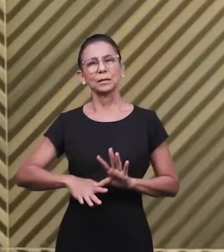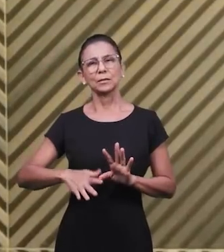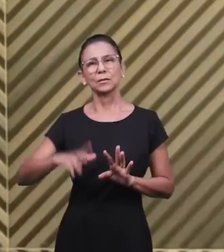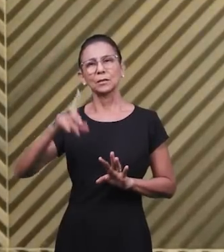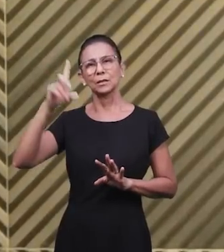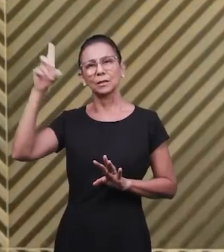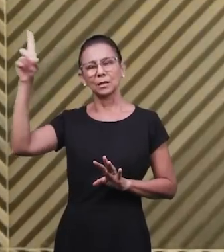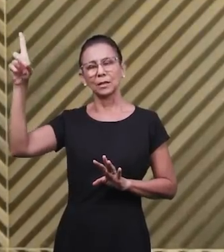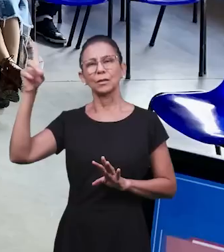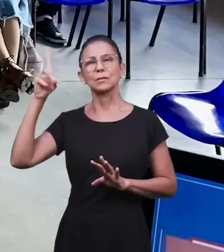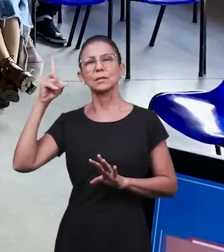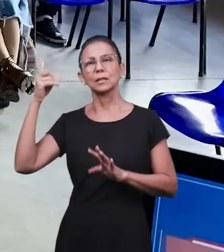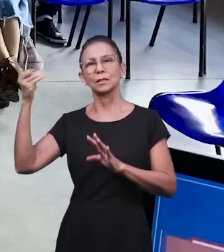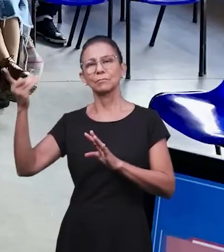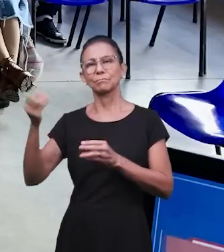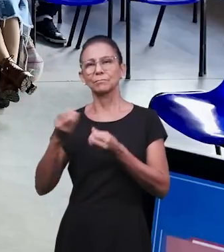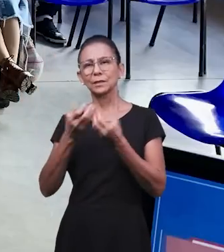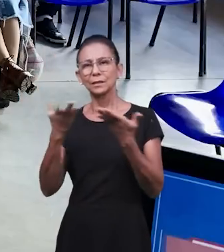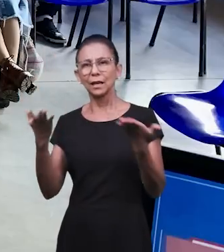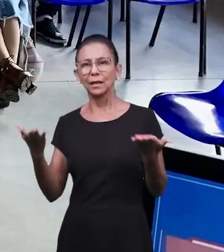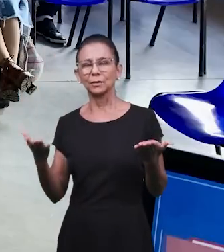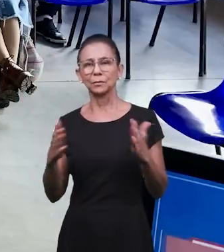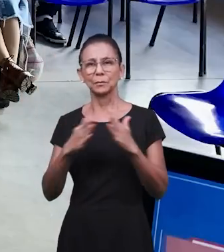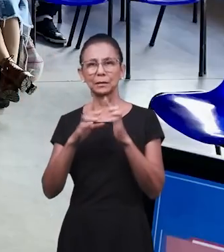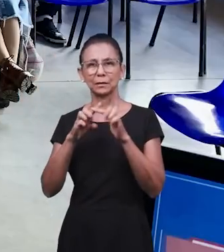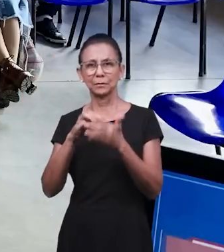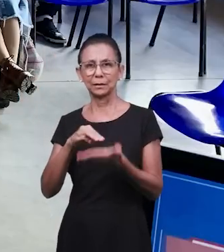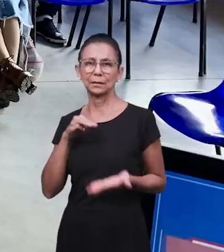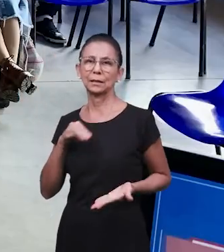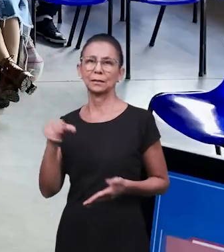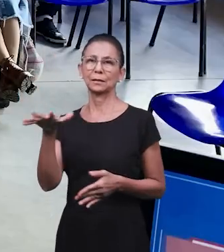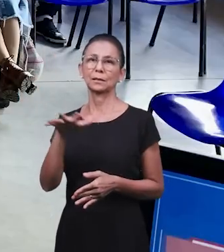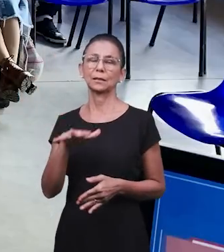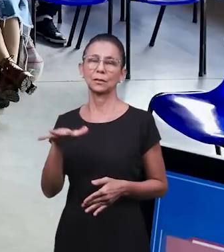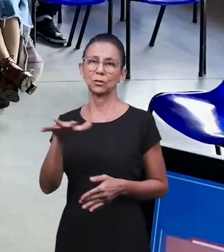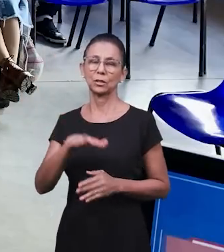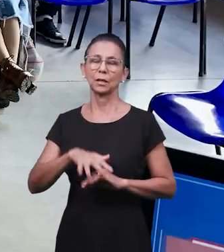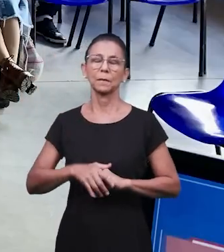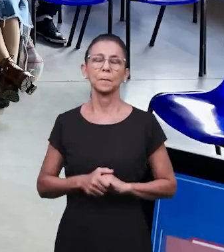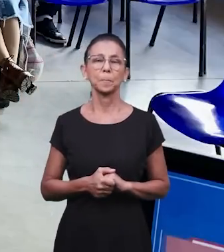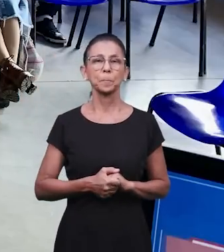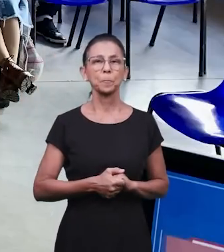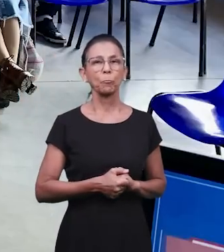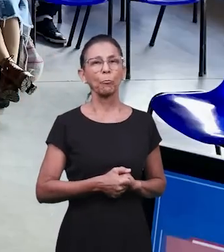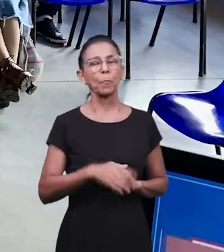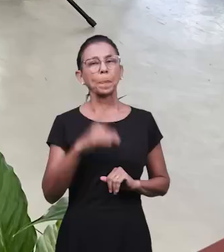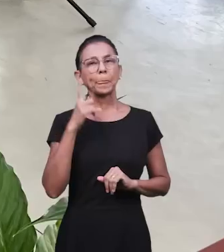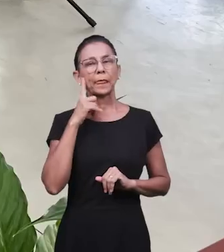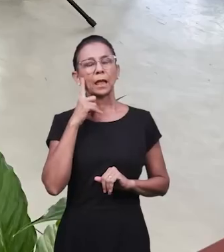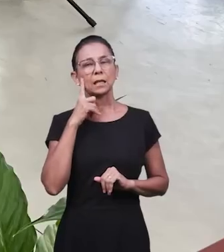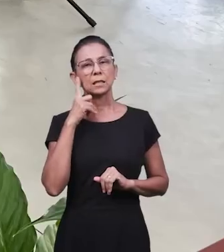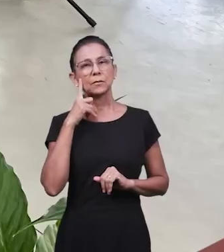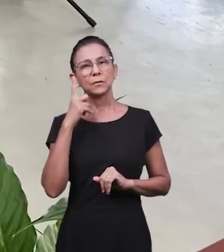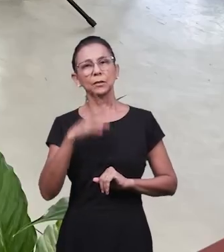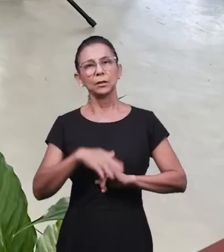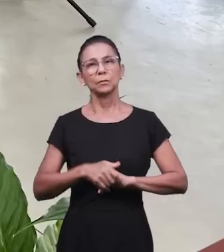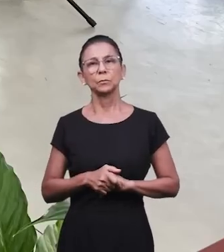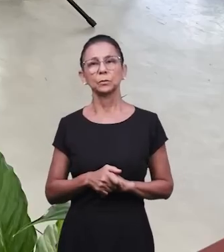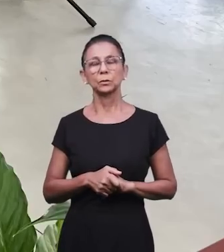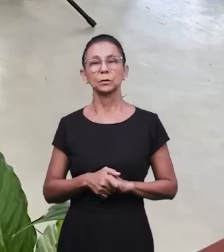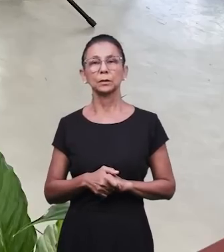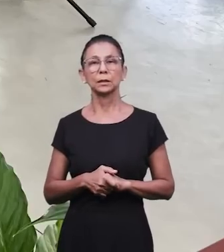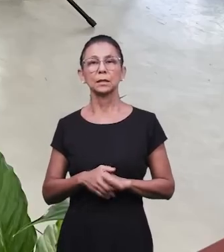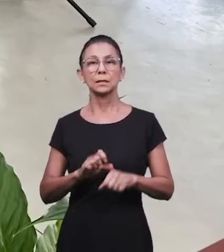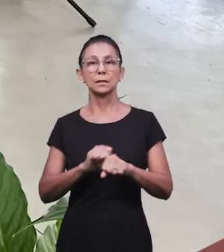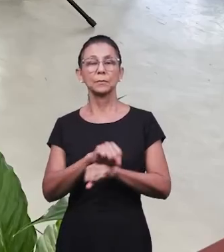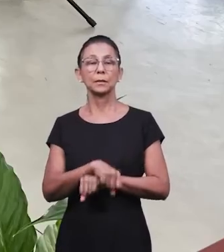no Rio Grande do Sul. Na última sexta-feira, dia 21, foi realizado no Manaim de Porto Alegre o Seminário de